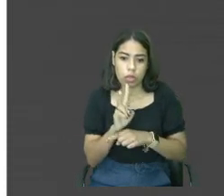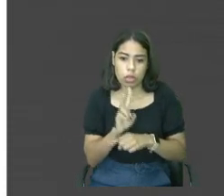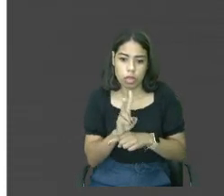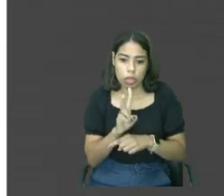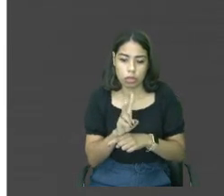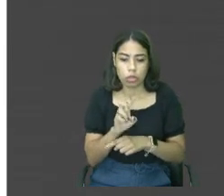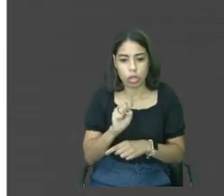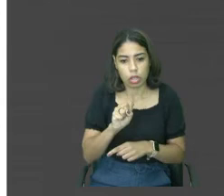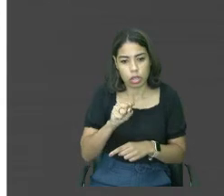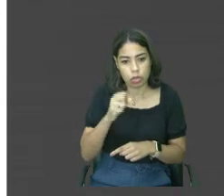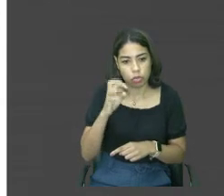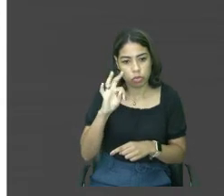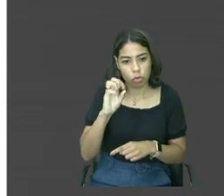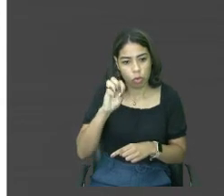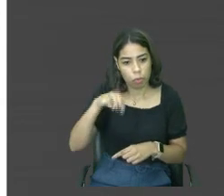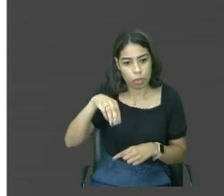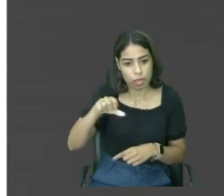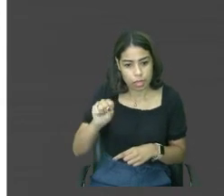mensal.